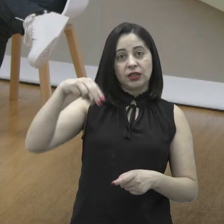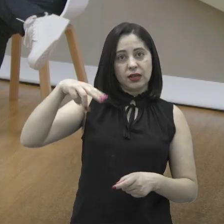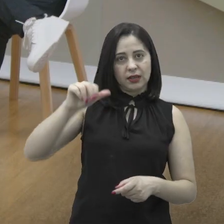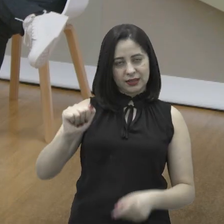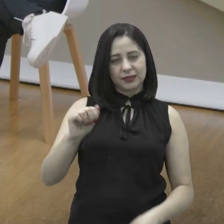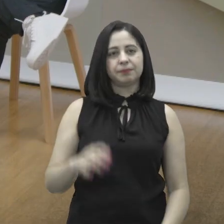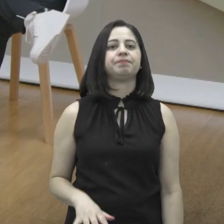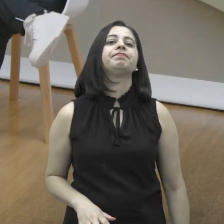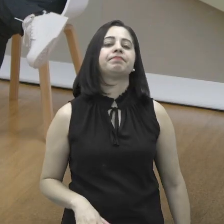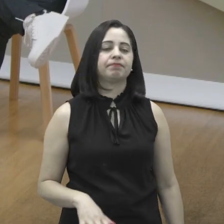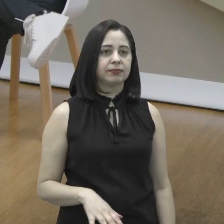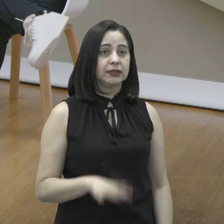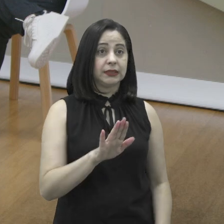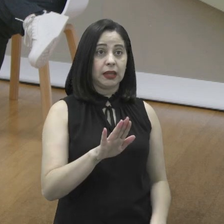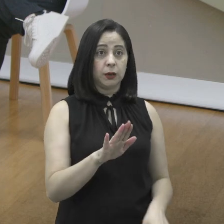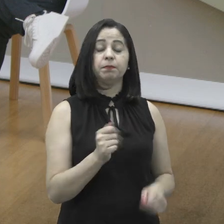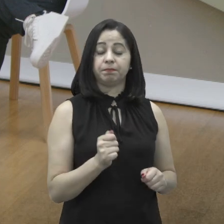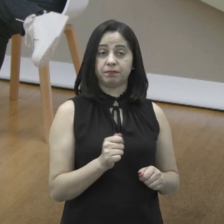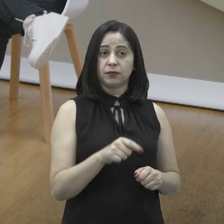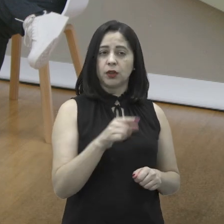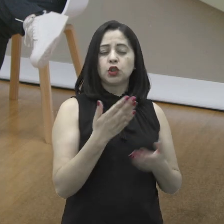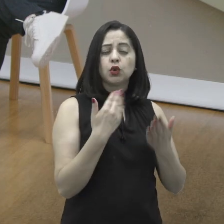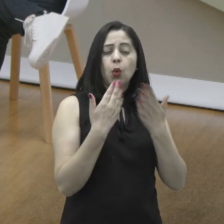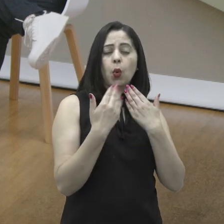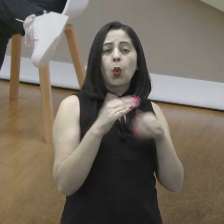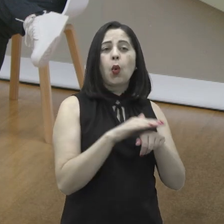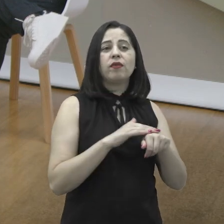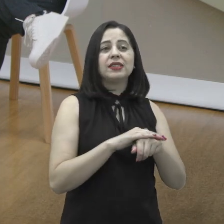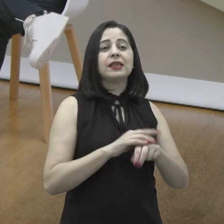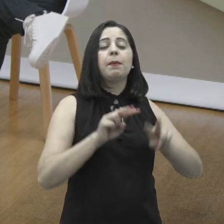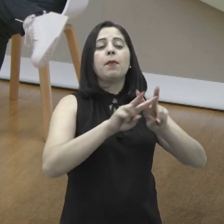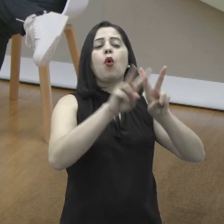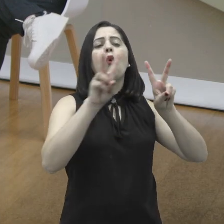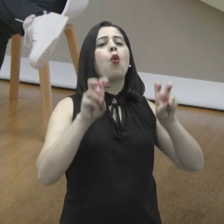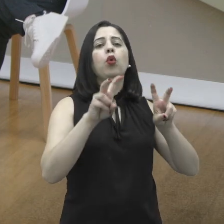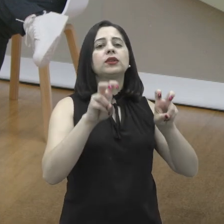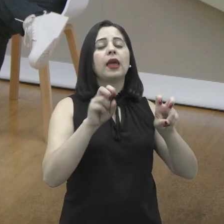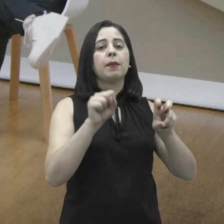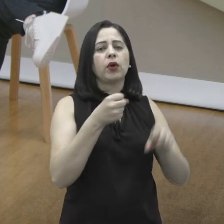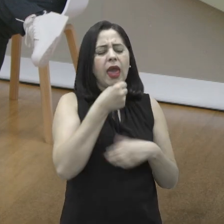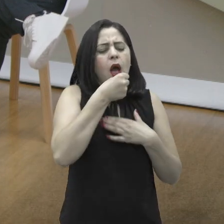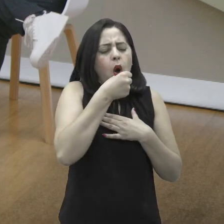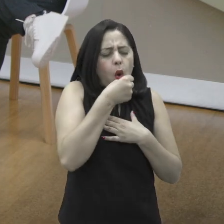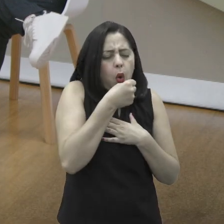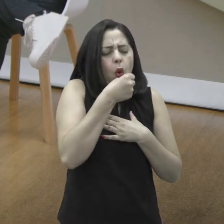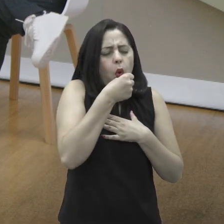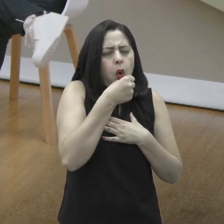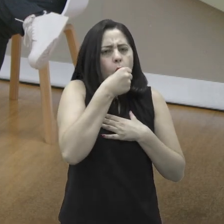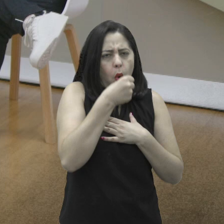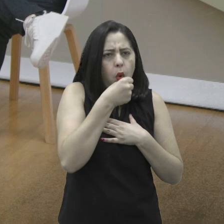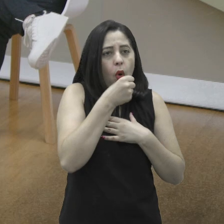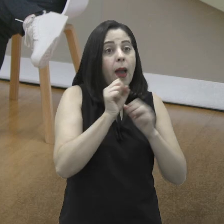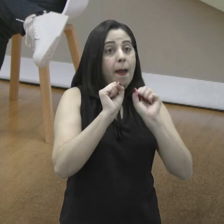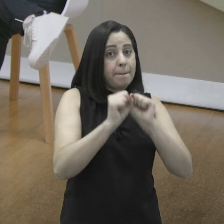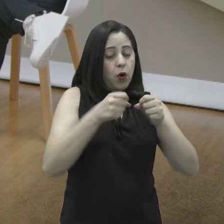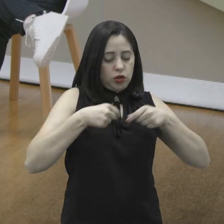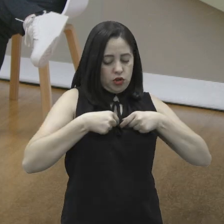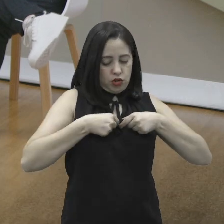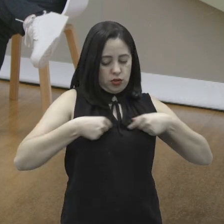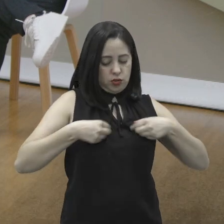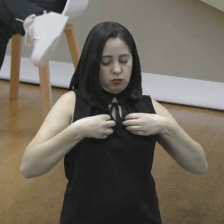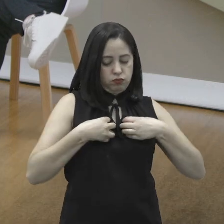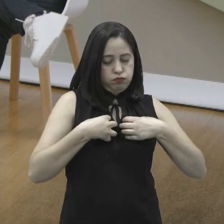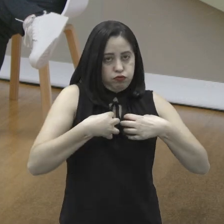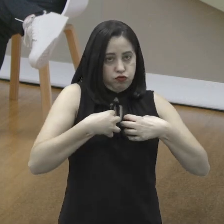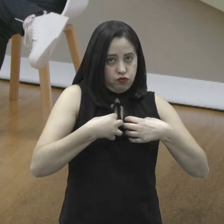Doutor, nós conversamos um pouquinho antes da reportagem sobre bronquite, né? Você falou que a bronquite é um sintoma que pode